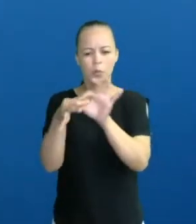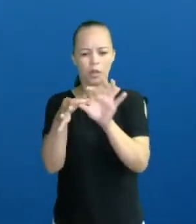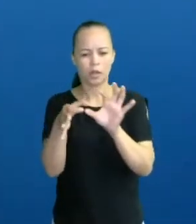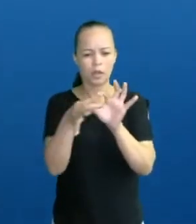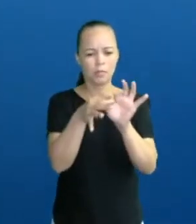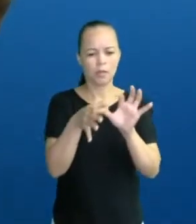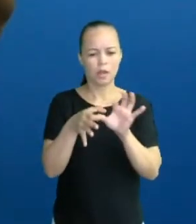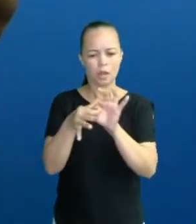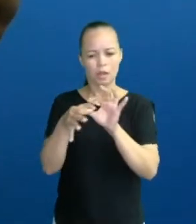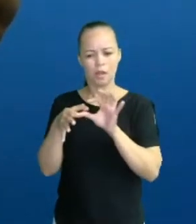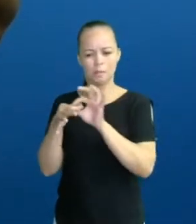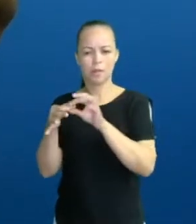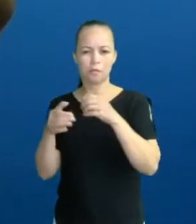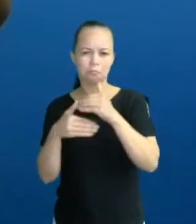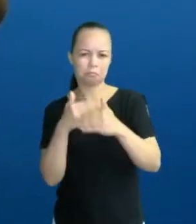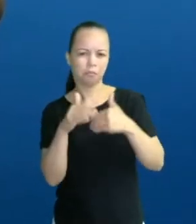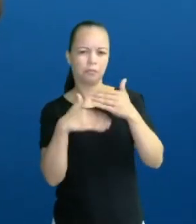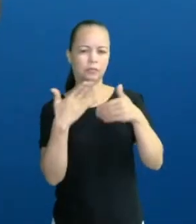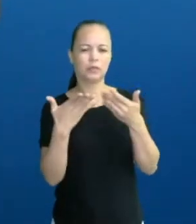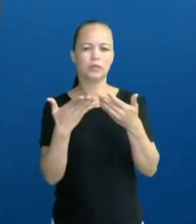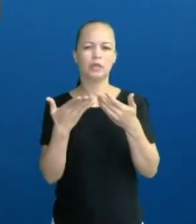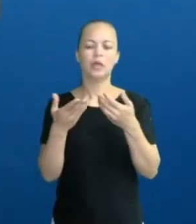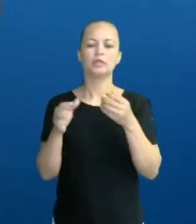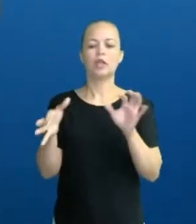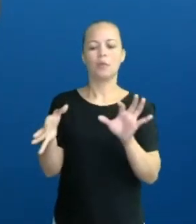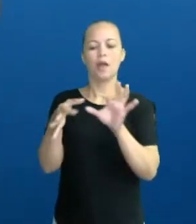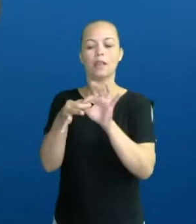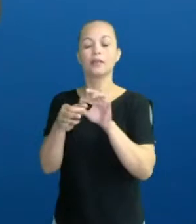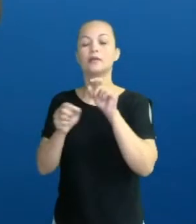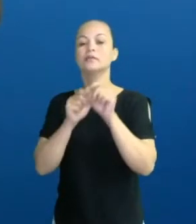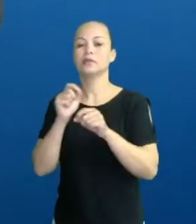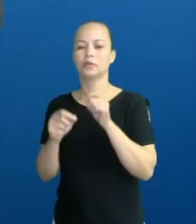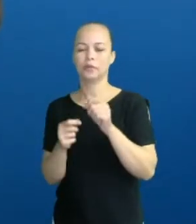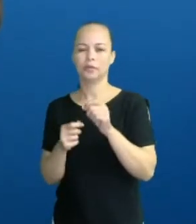estão interagindo. Eu estou diante de uma ligação que a gente chama de ligação